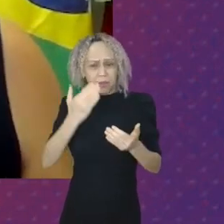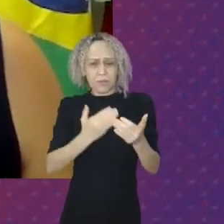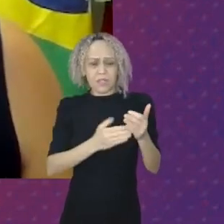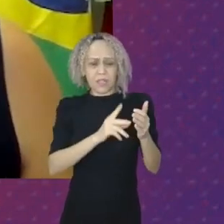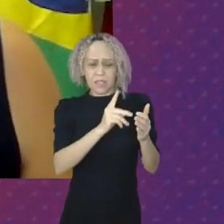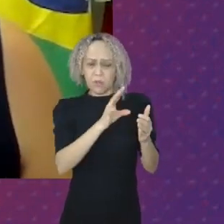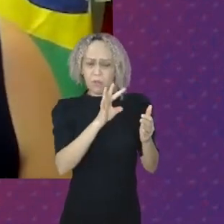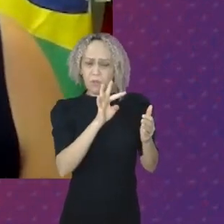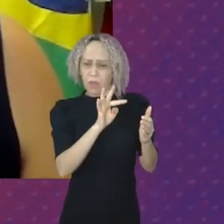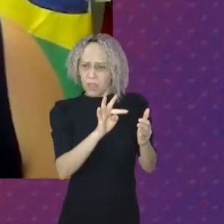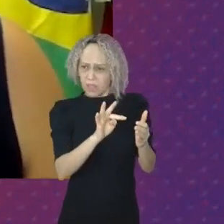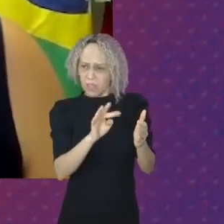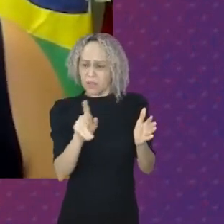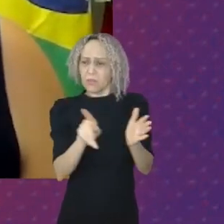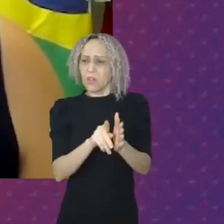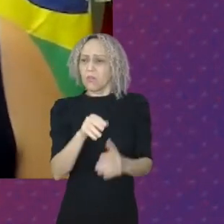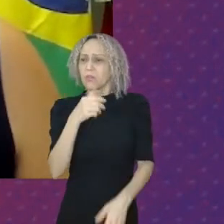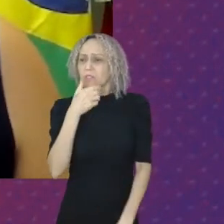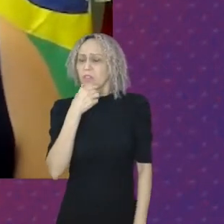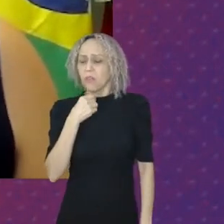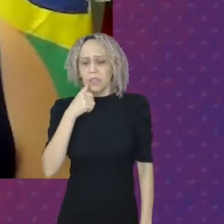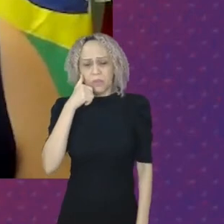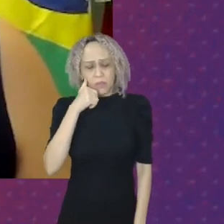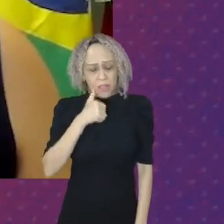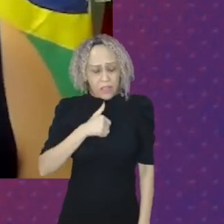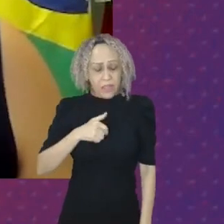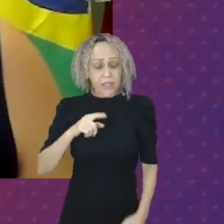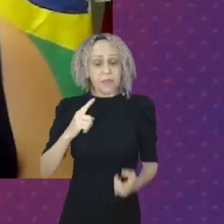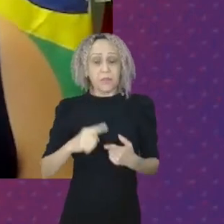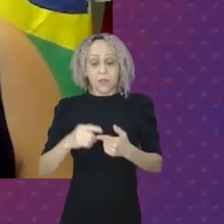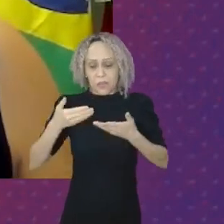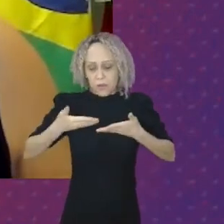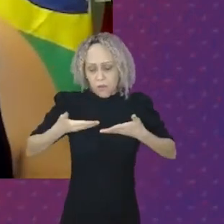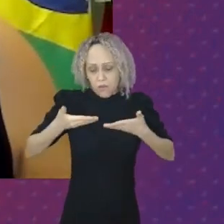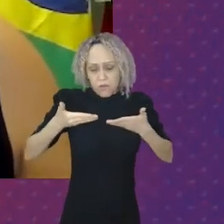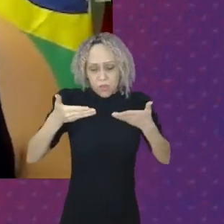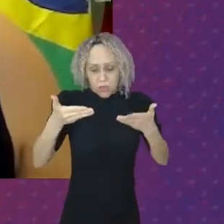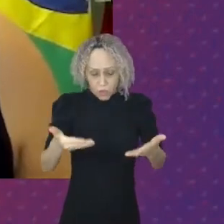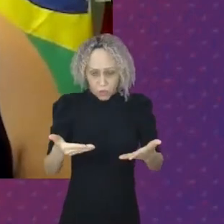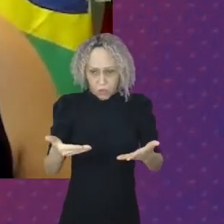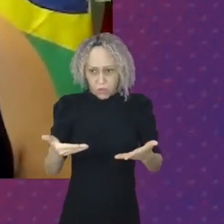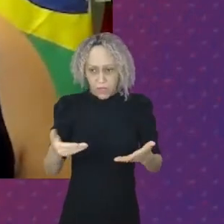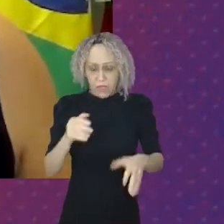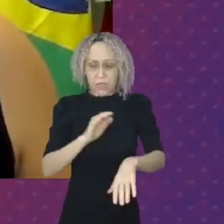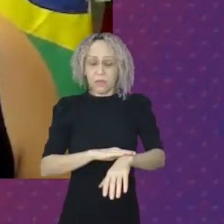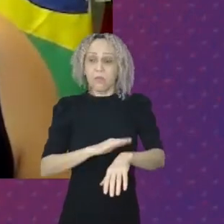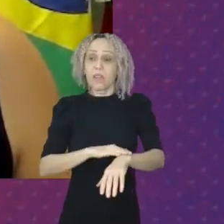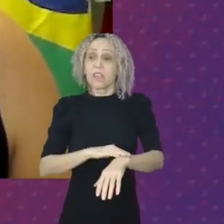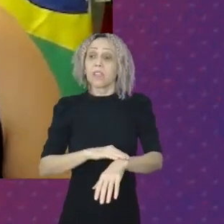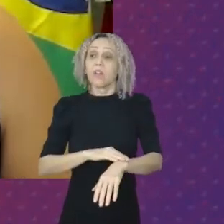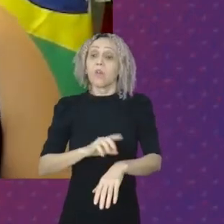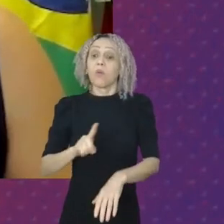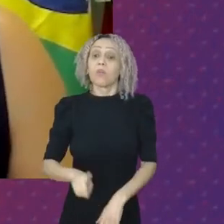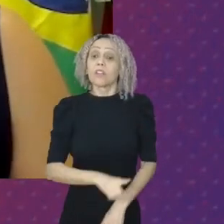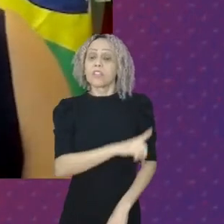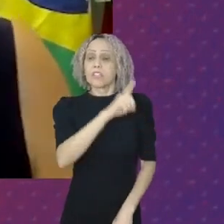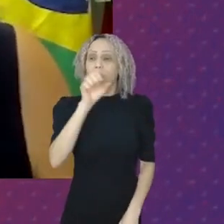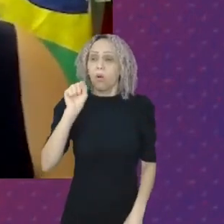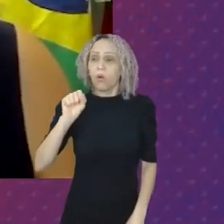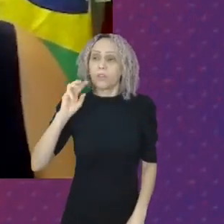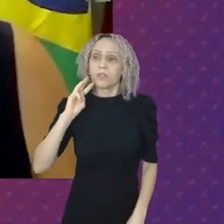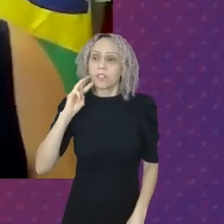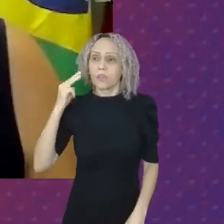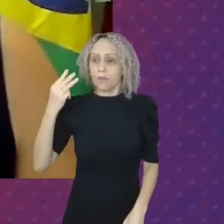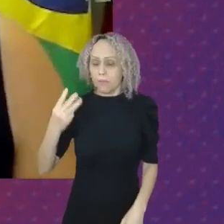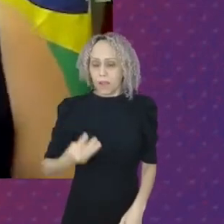das Trabalhadoras pelo convite de participar deste momento, neste 8 de março. Fico